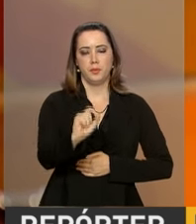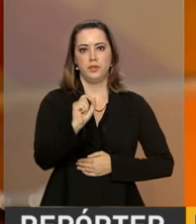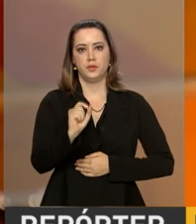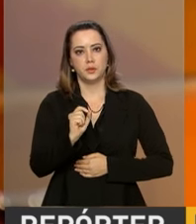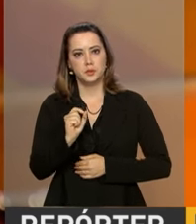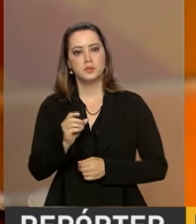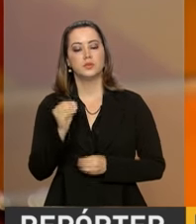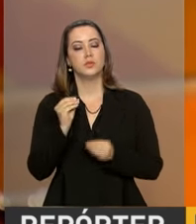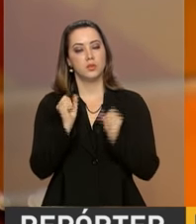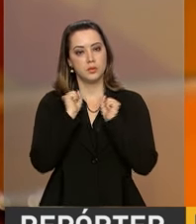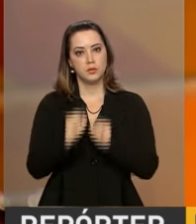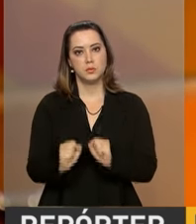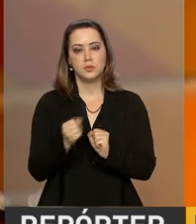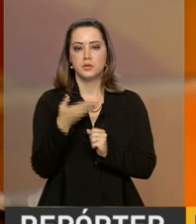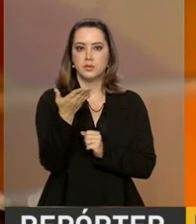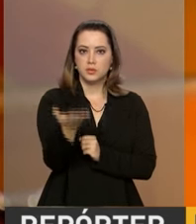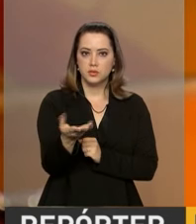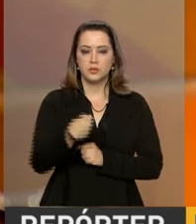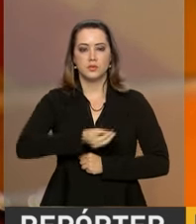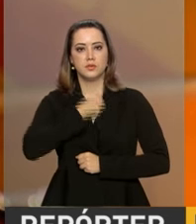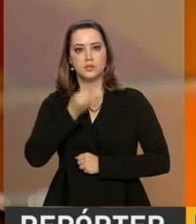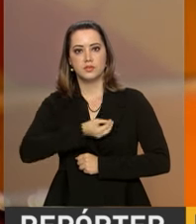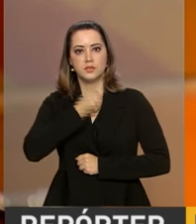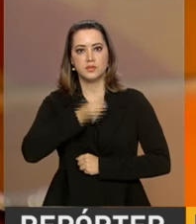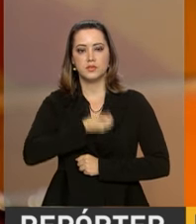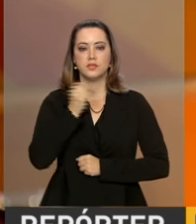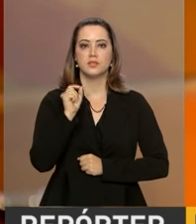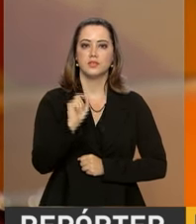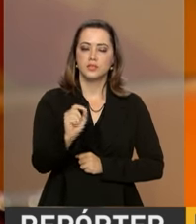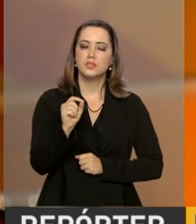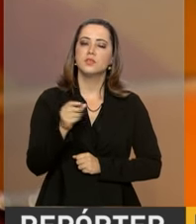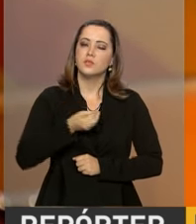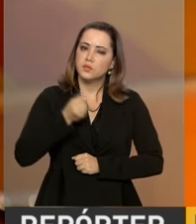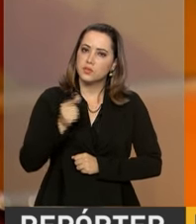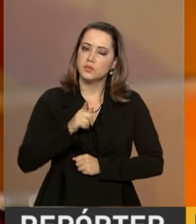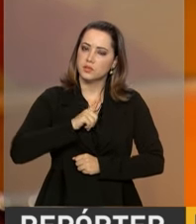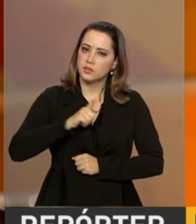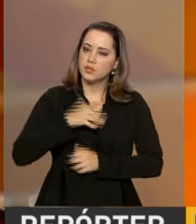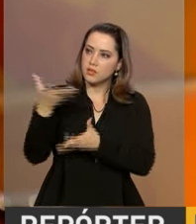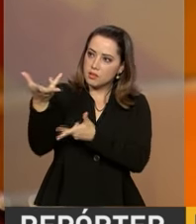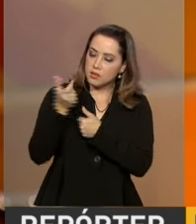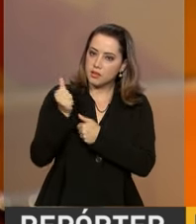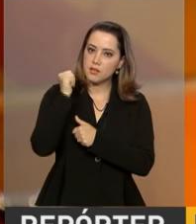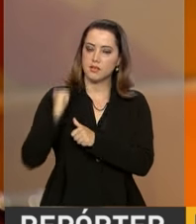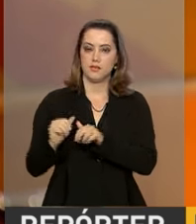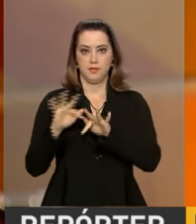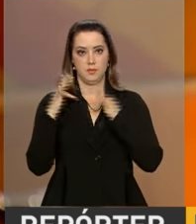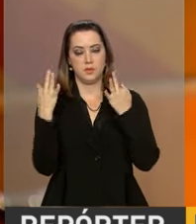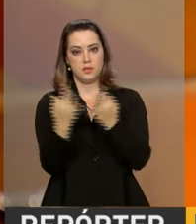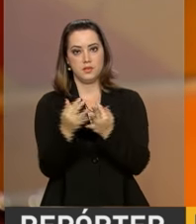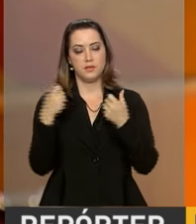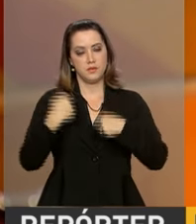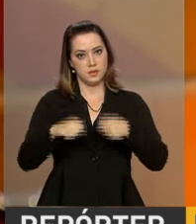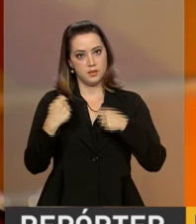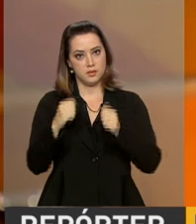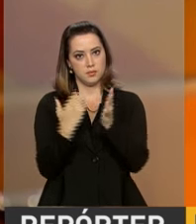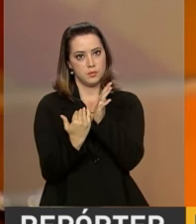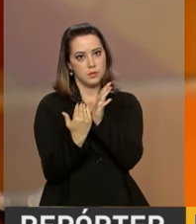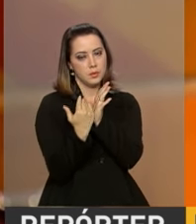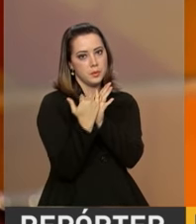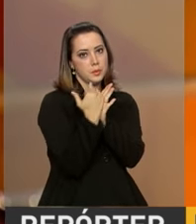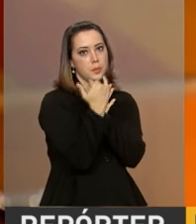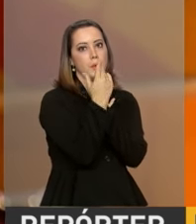subsistência. E por isso você que vive basicamente no Bolsa Família eh deve ter esta notícia, esta